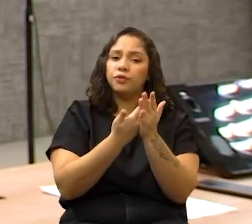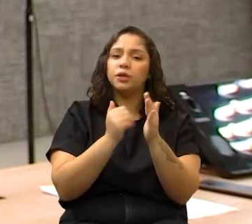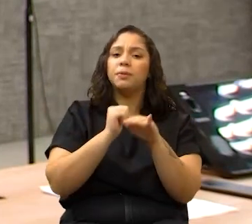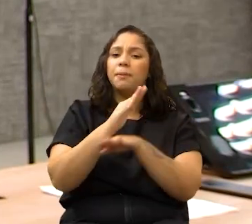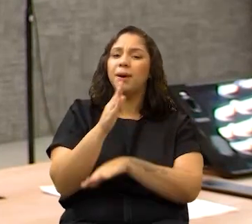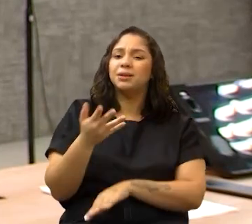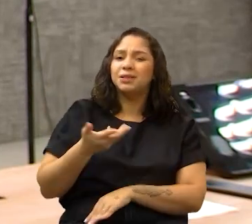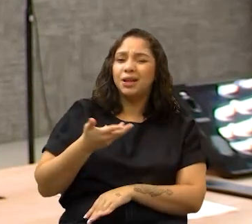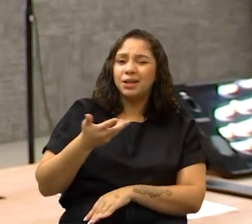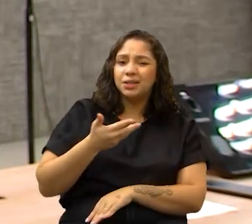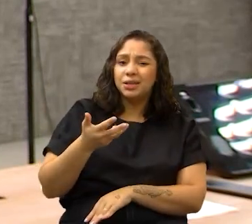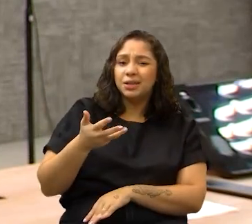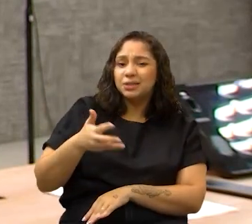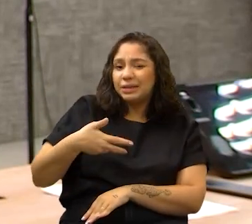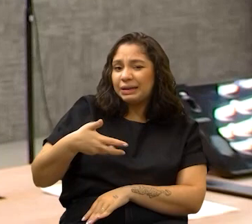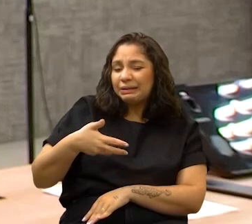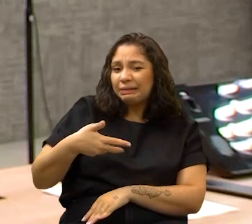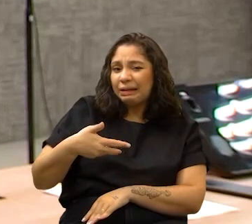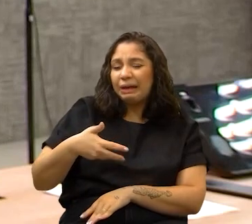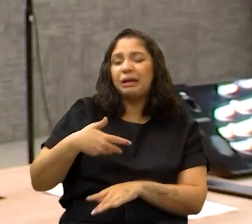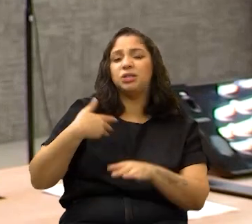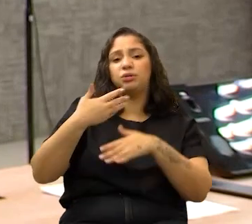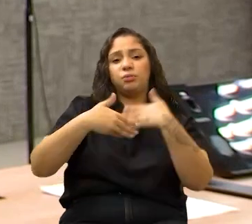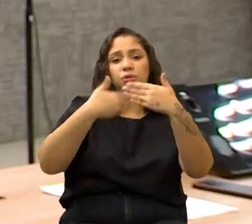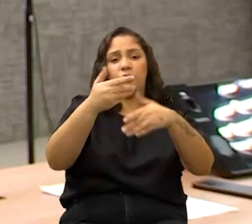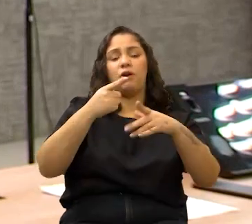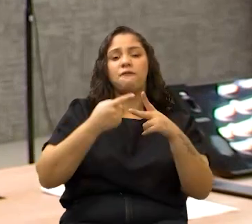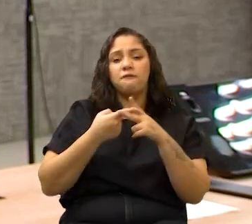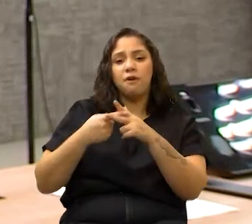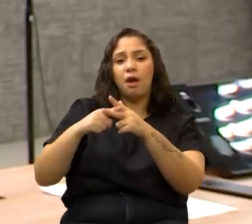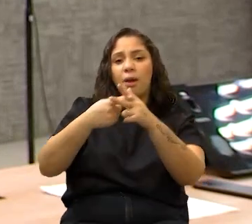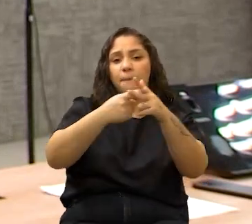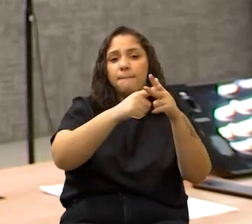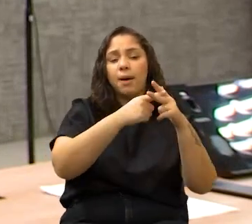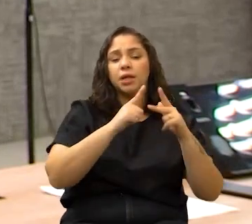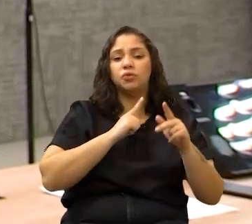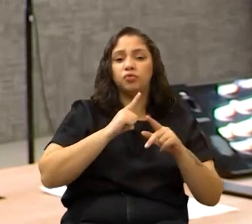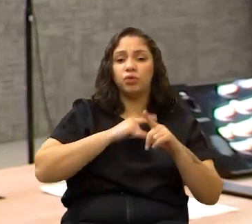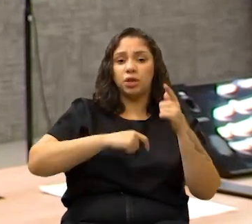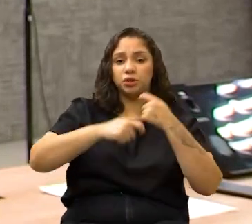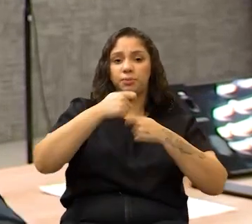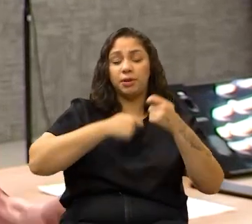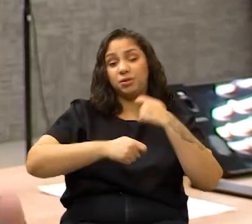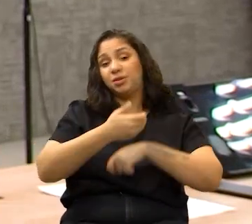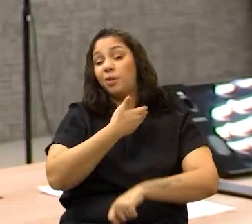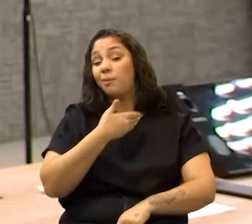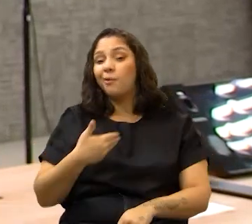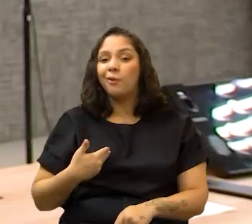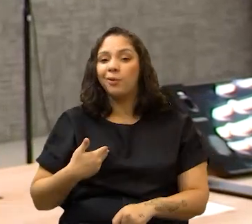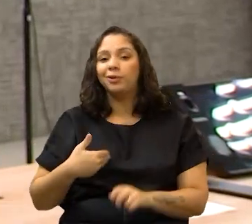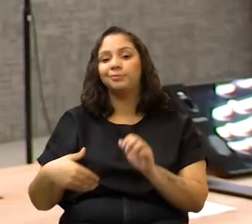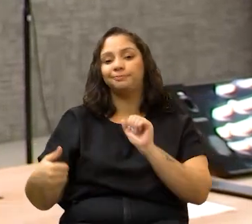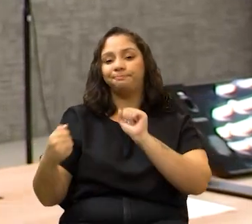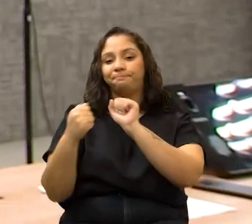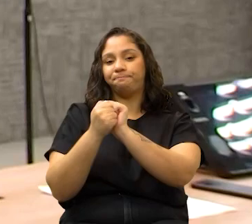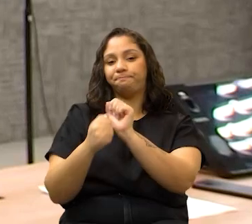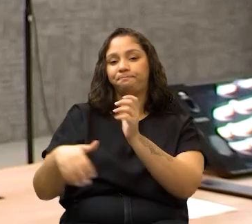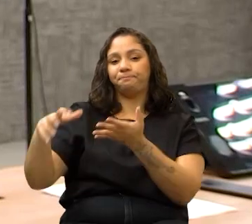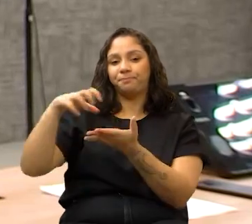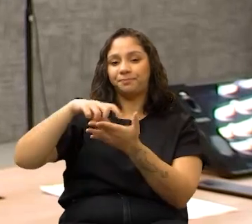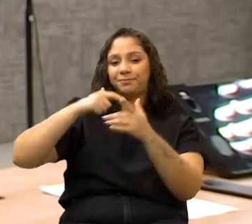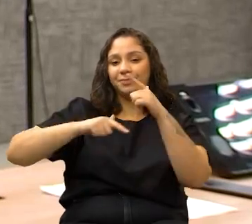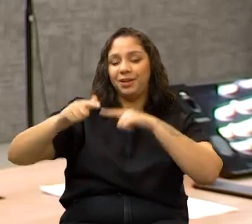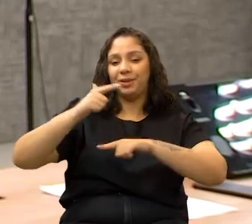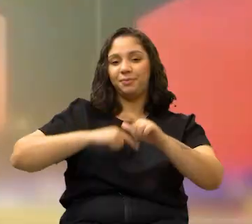mais celeridade a esse processo de instalação dessa ferramenta, desse instrumento da administração pública, junto ao Departamento de